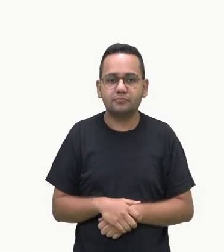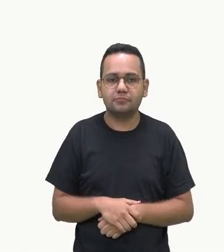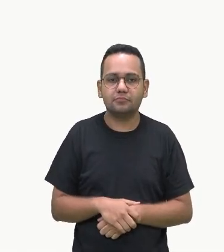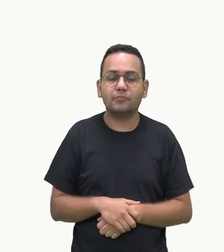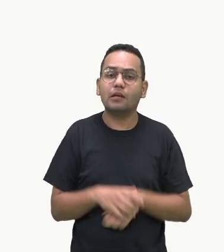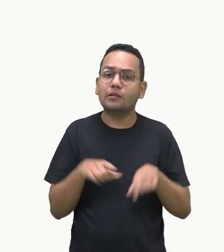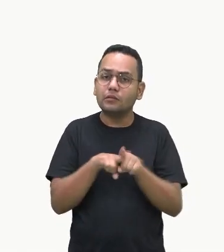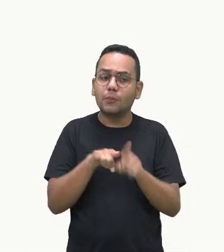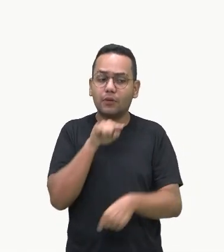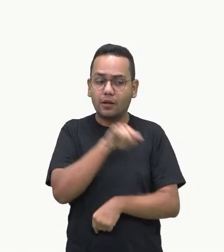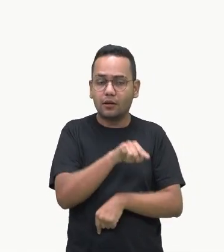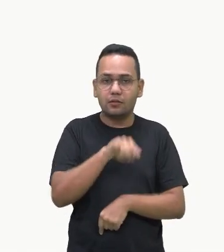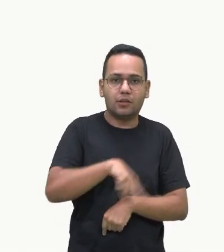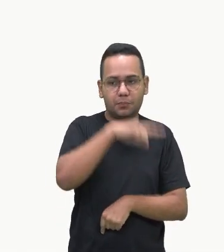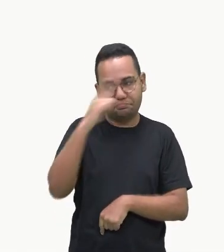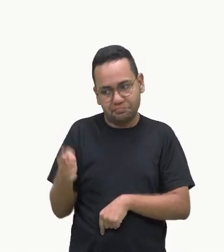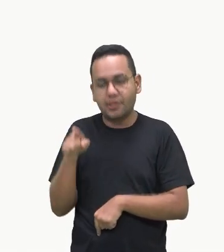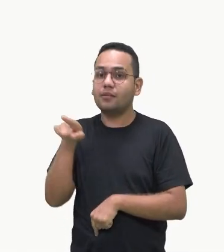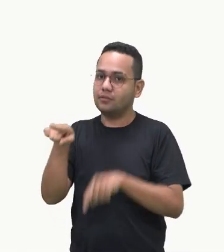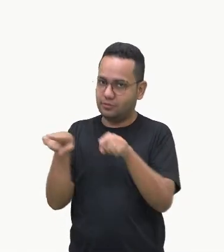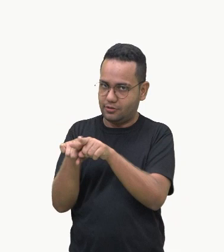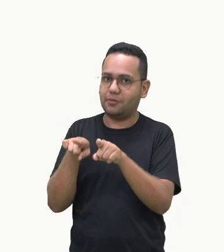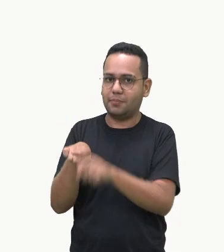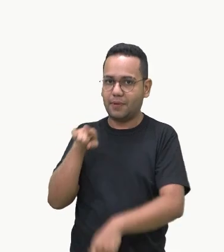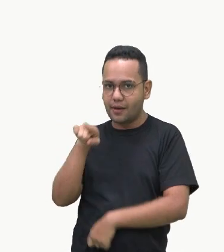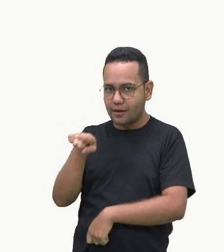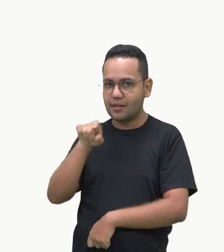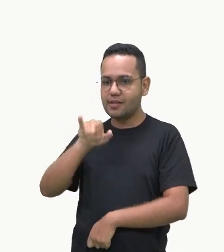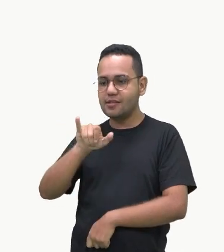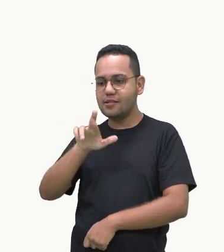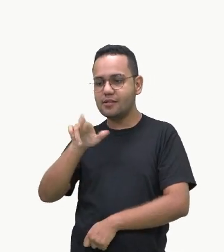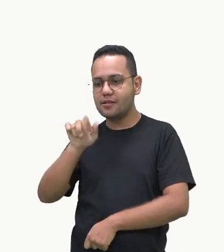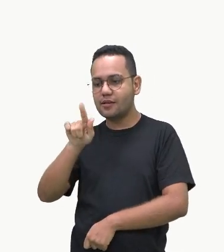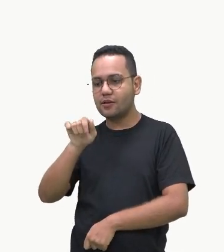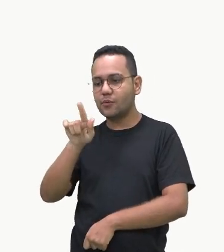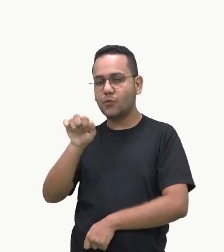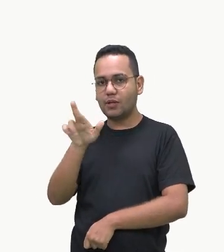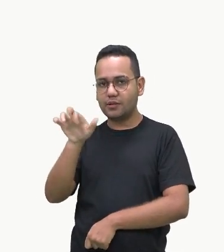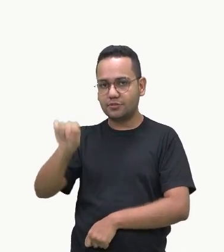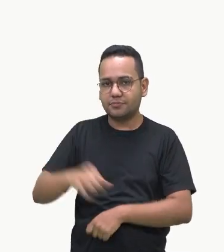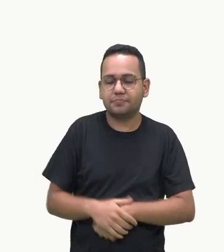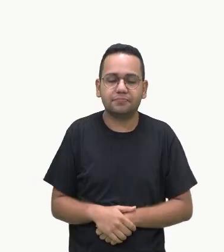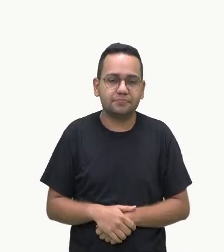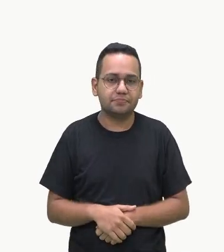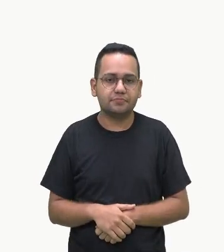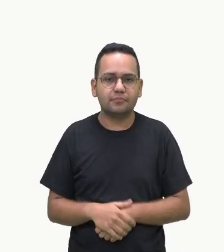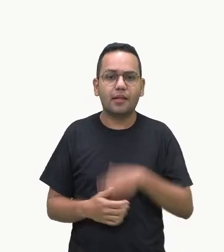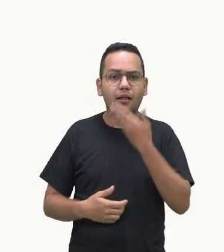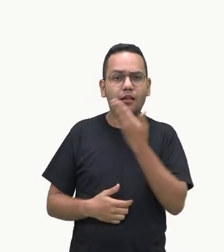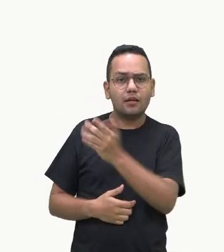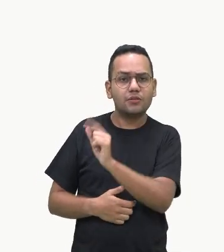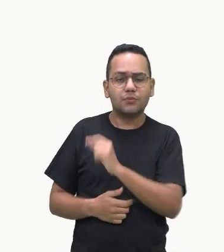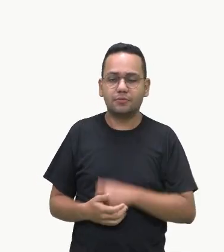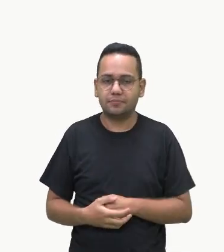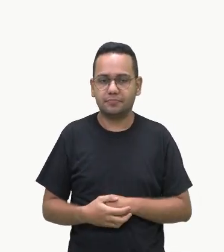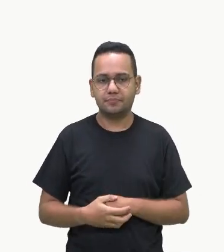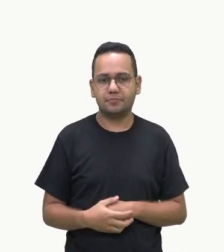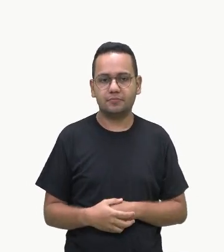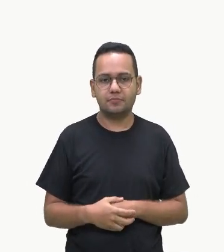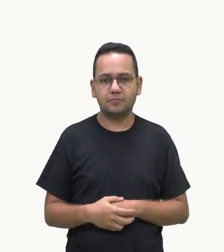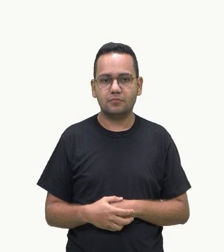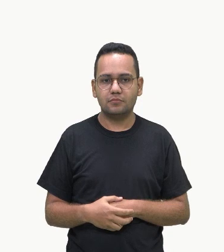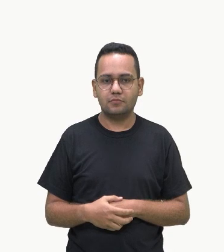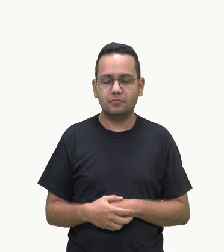polígono regular, existe também o polígono considerado irregular. Polígonos irregulares são os